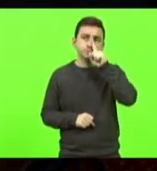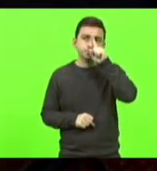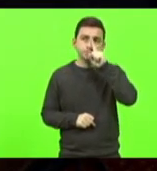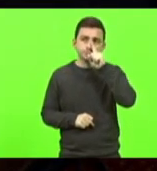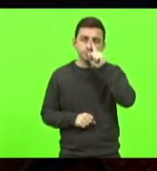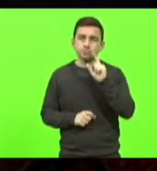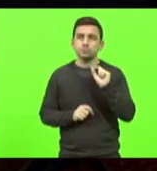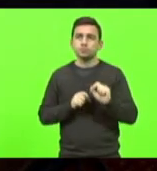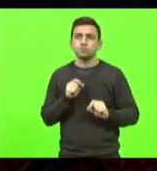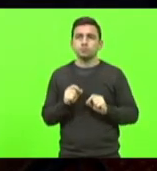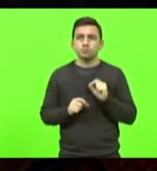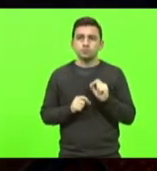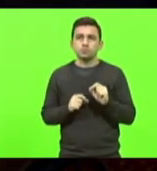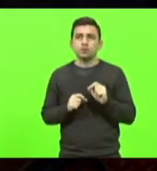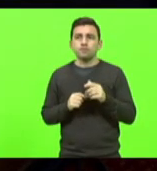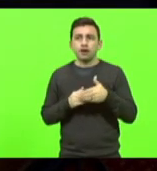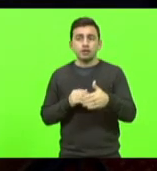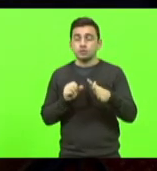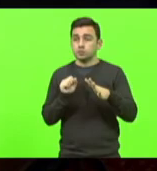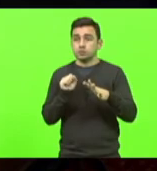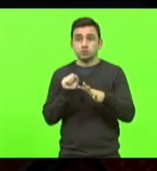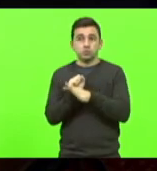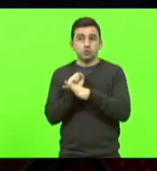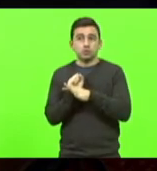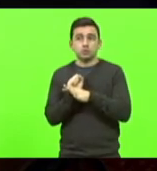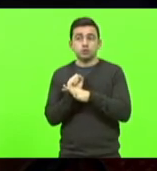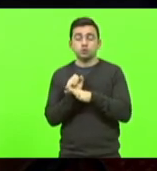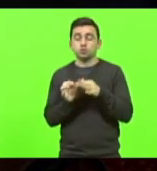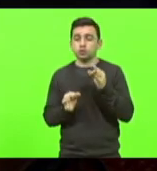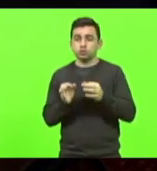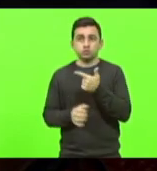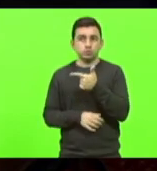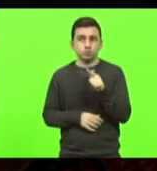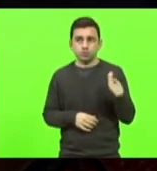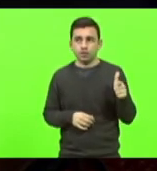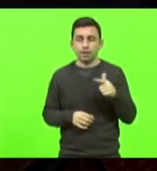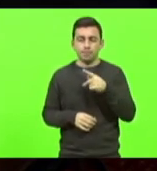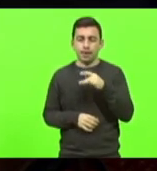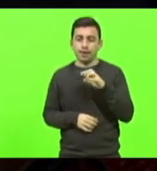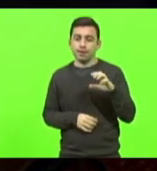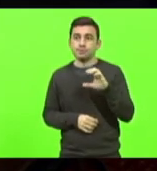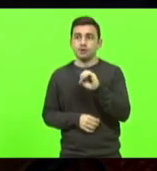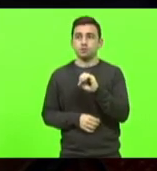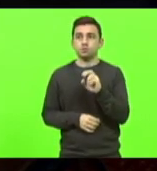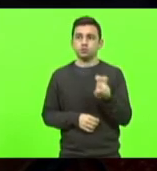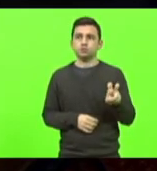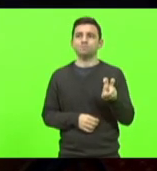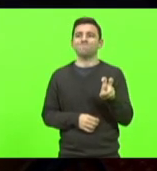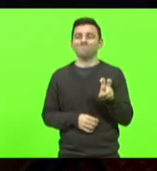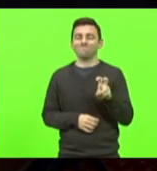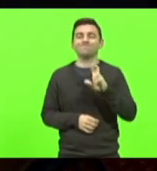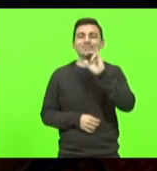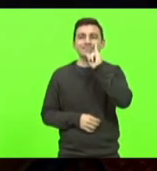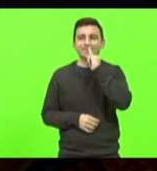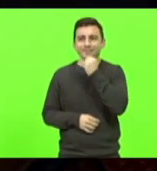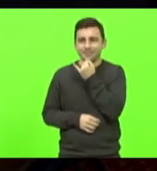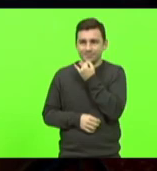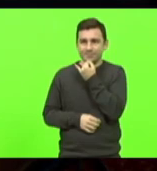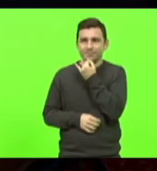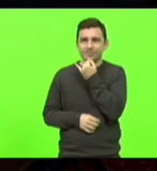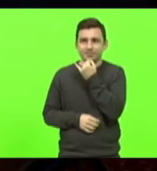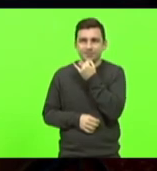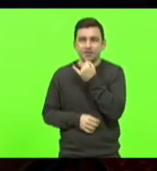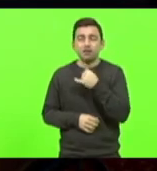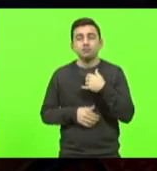e por insegurança jurídica a pack 05 infelizmente né talvez